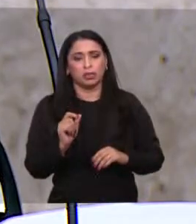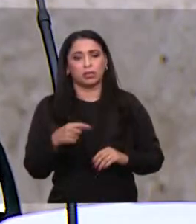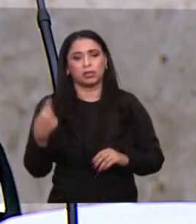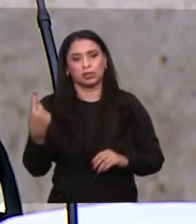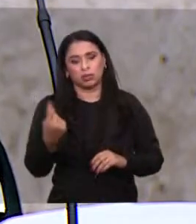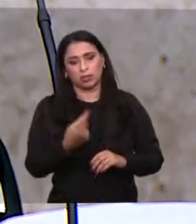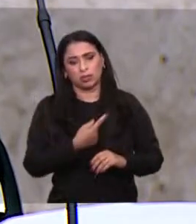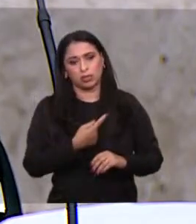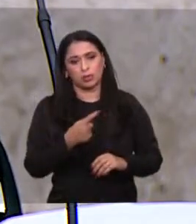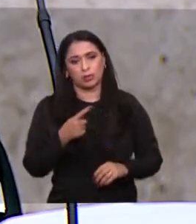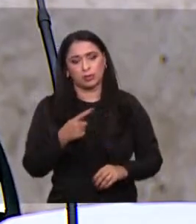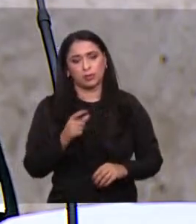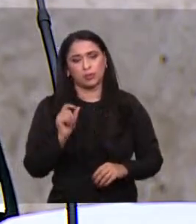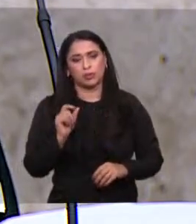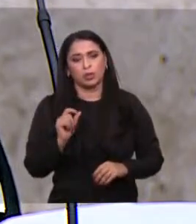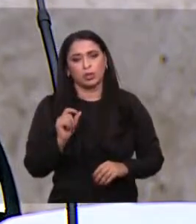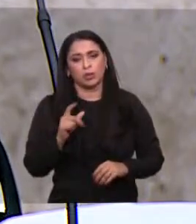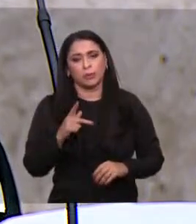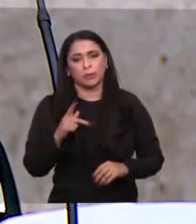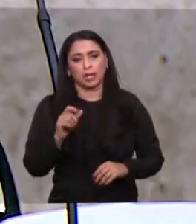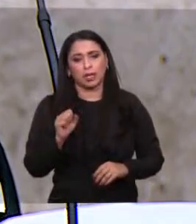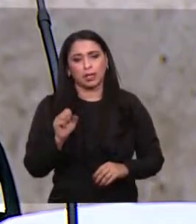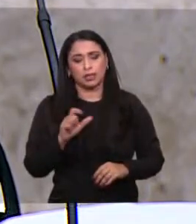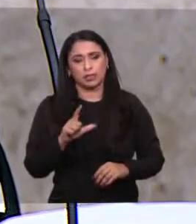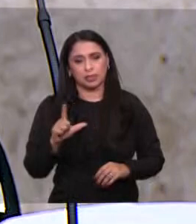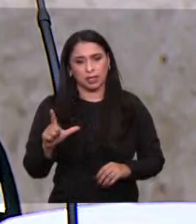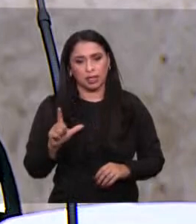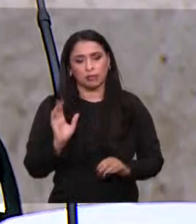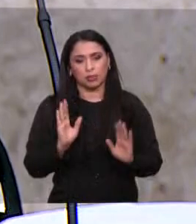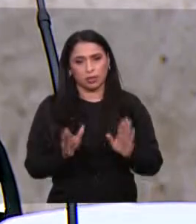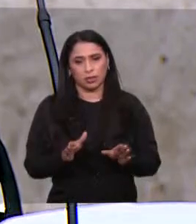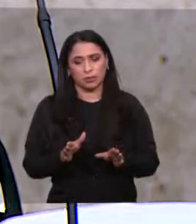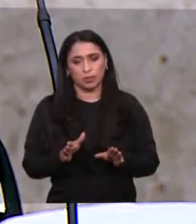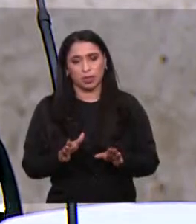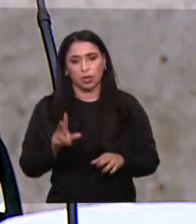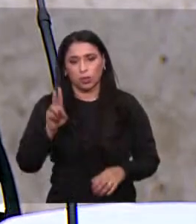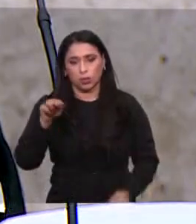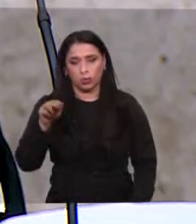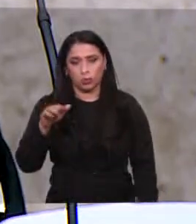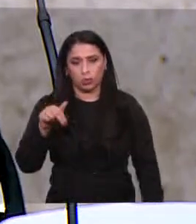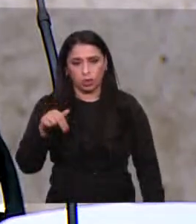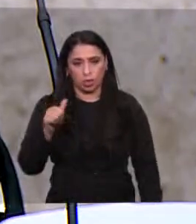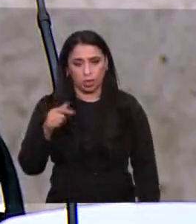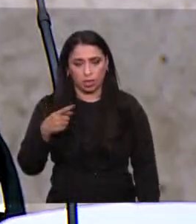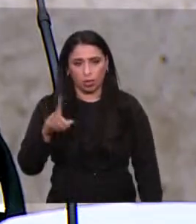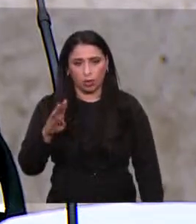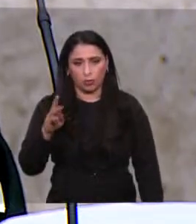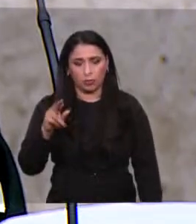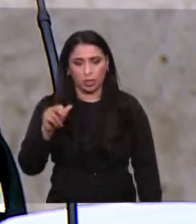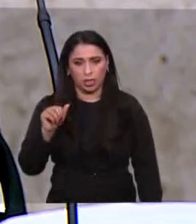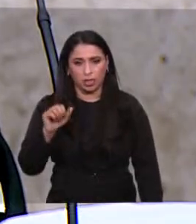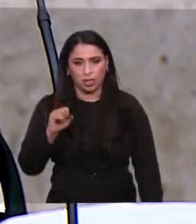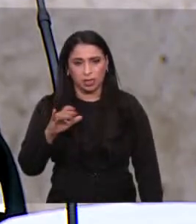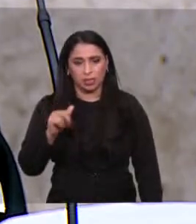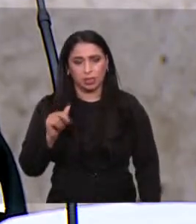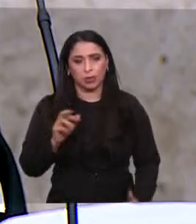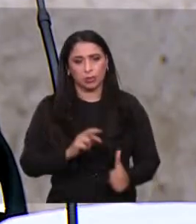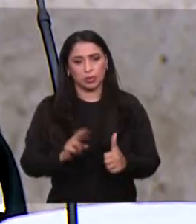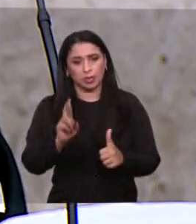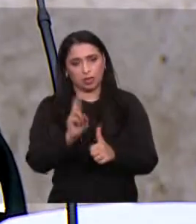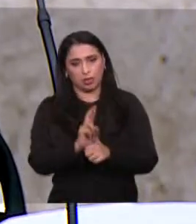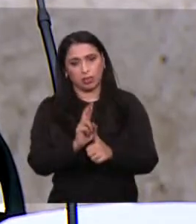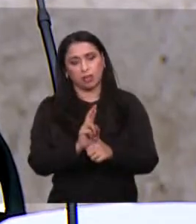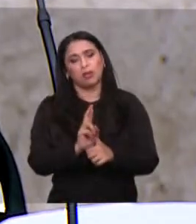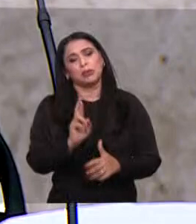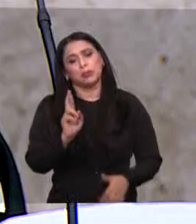estamos com o PSL. Poderíamos determinar desde logo que passasse a ser União Brasil, né? Porque o nobre procurador falou em nome da